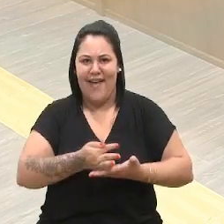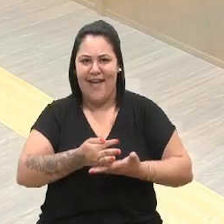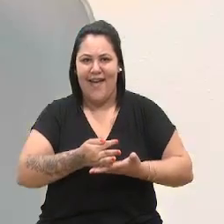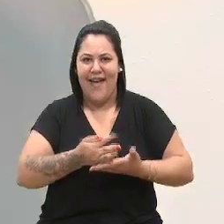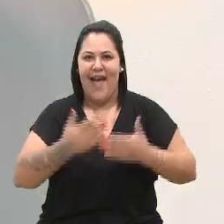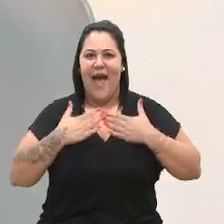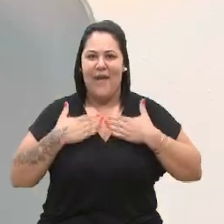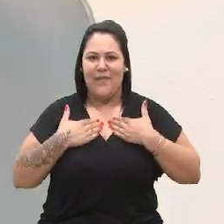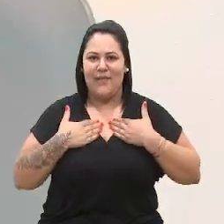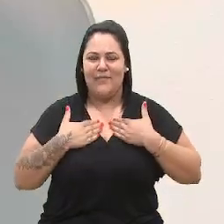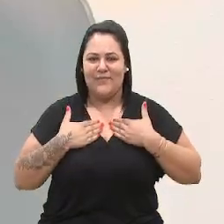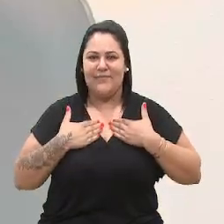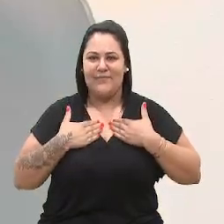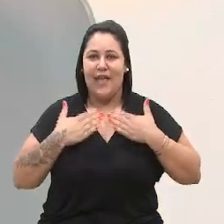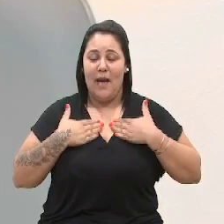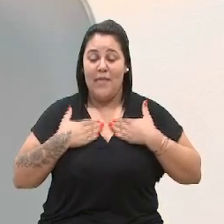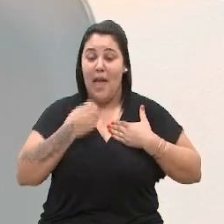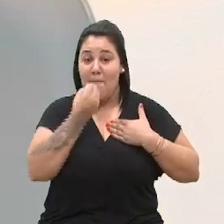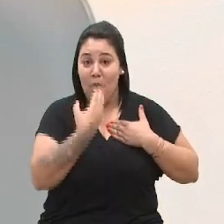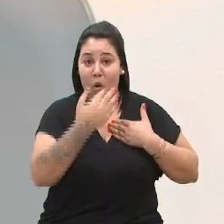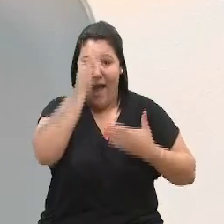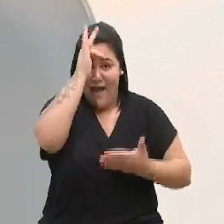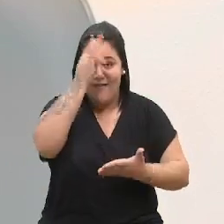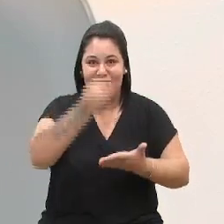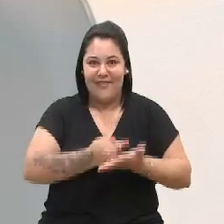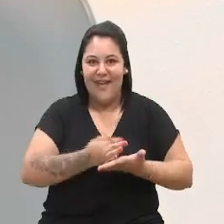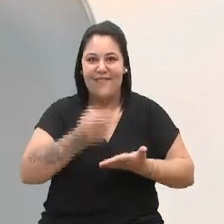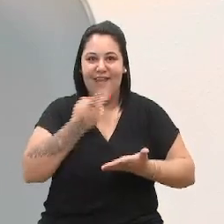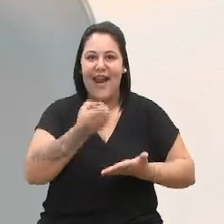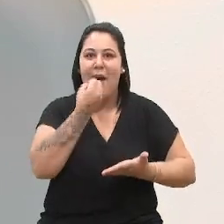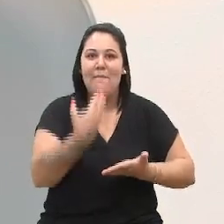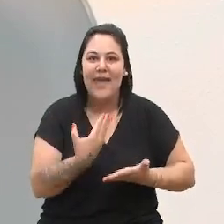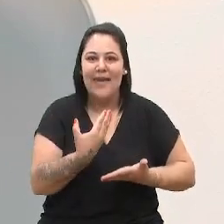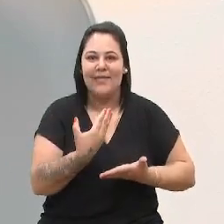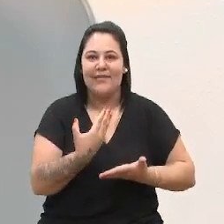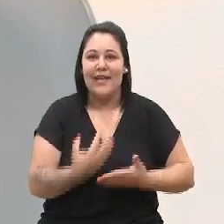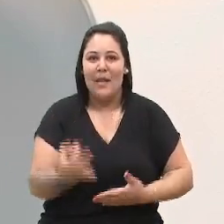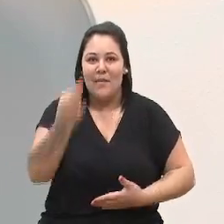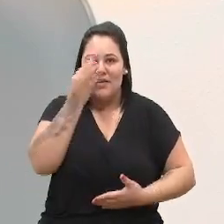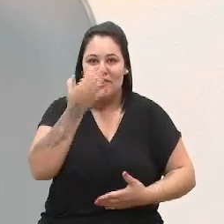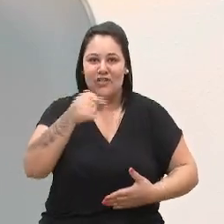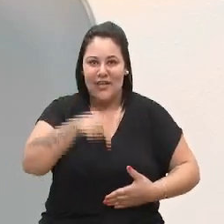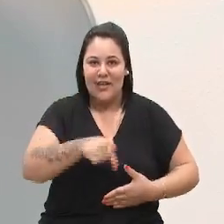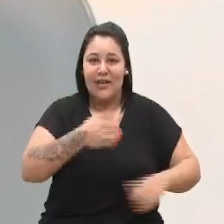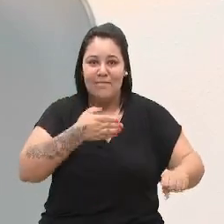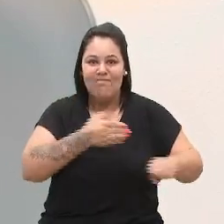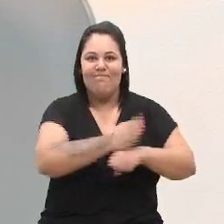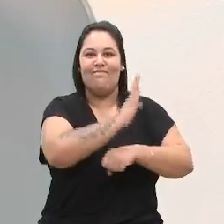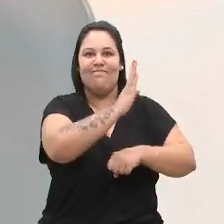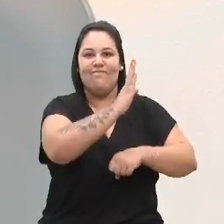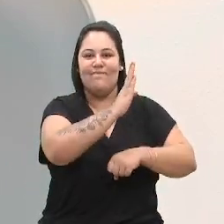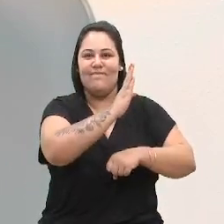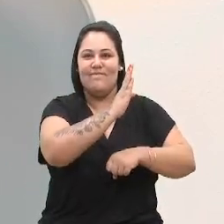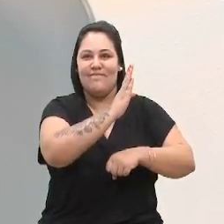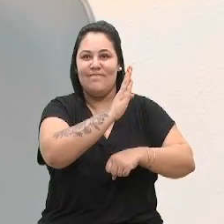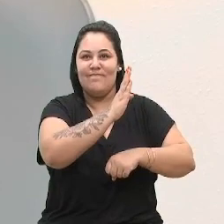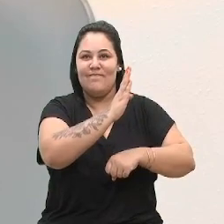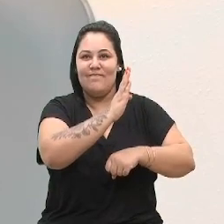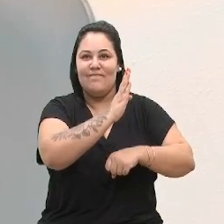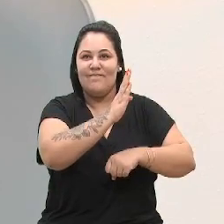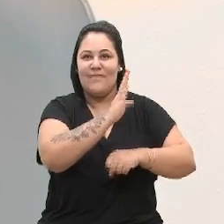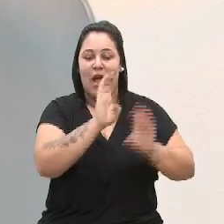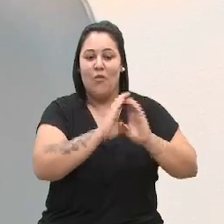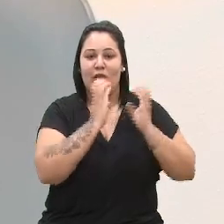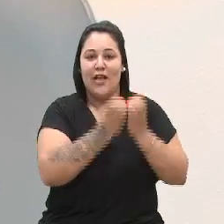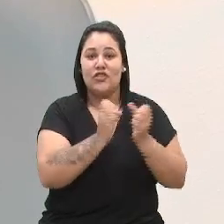em seguida eu passo. A minha boa fé é estar aqui com o aval da comunidade e poder zelar pelo dinheiro